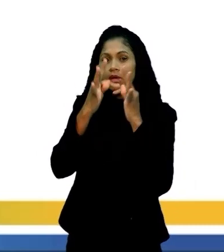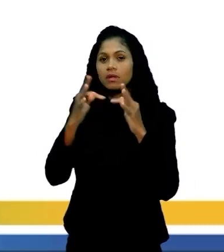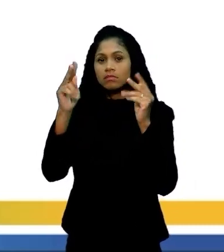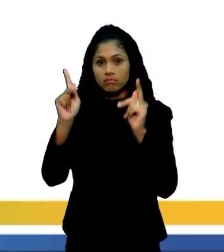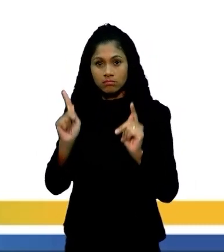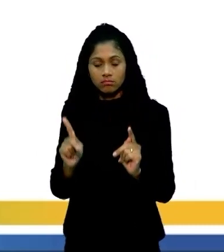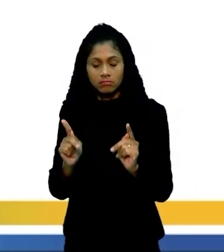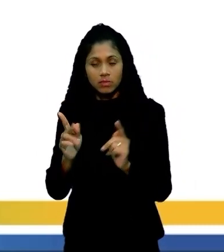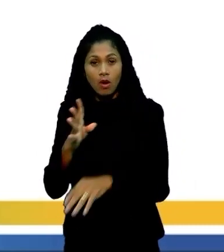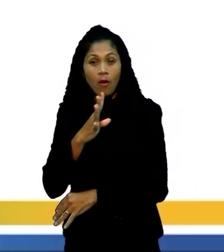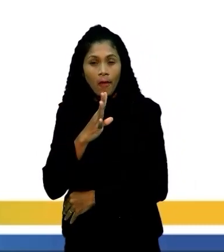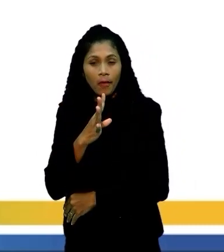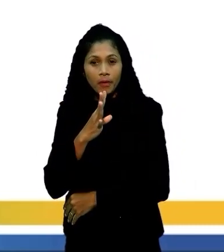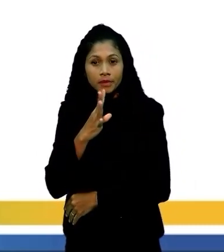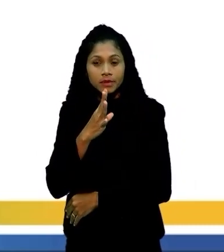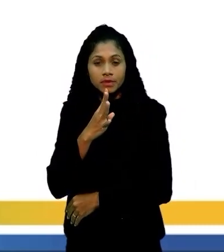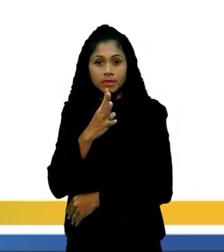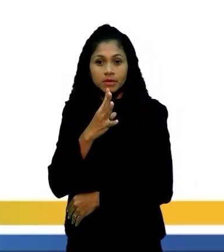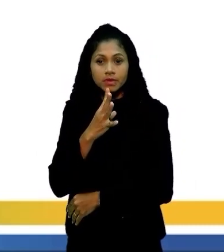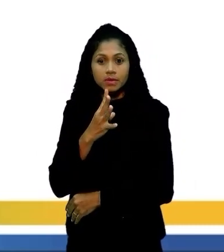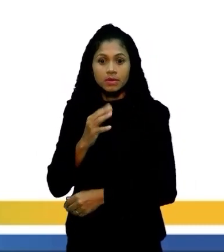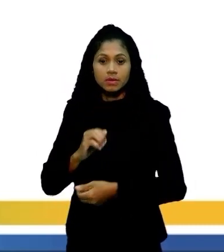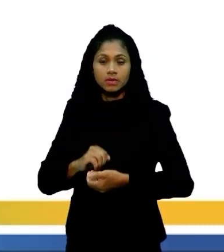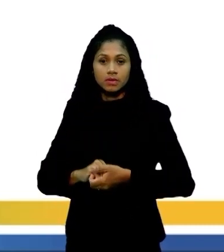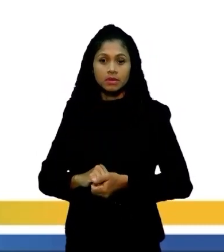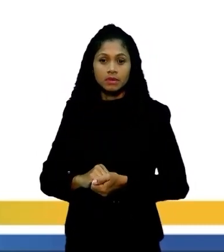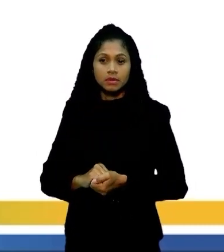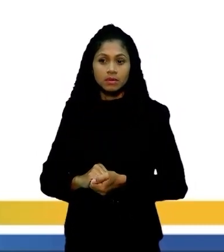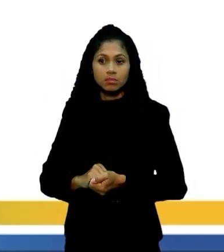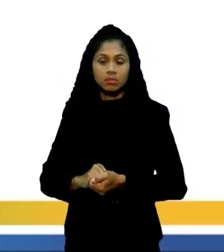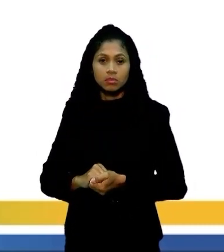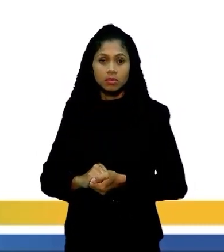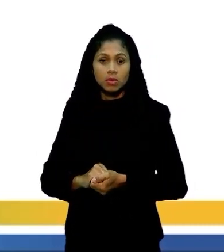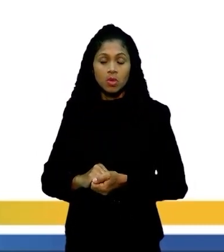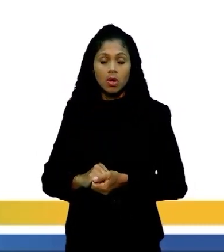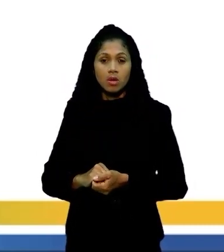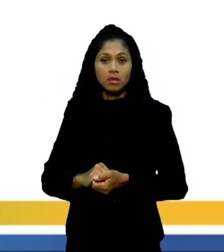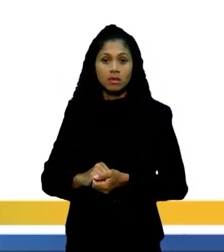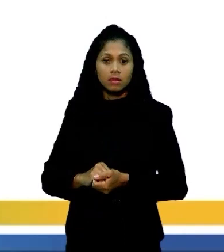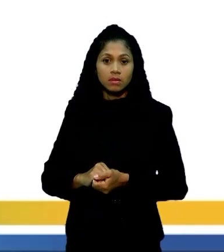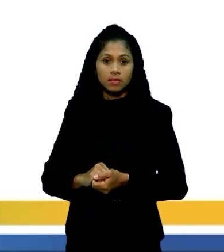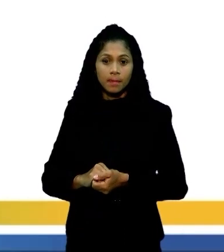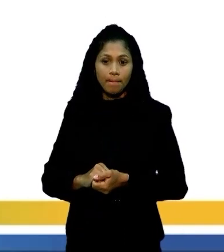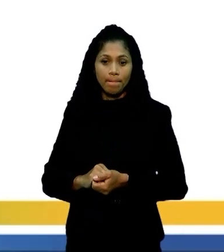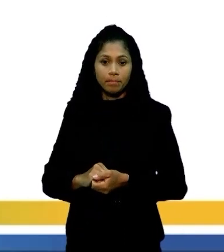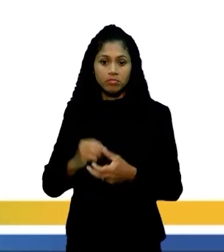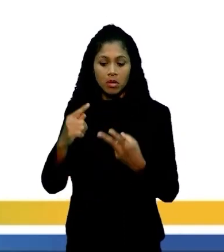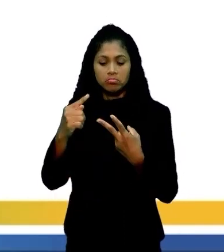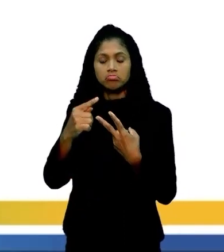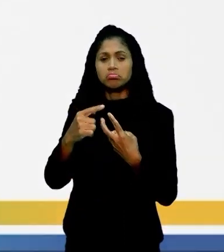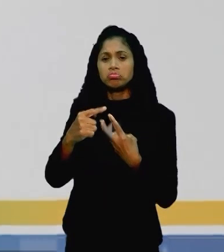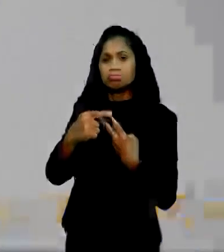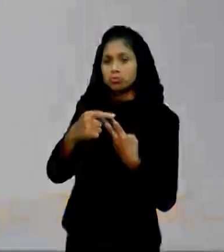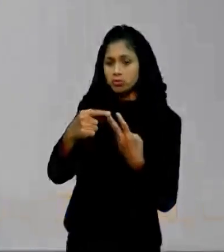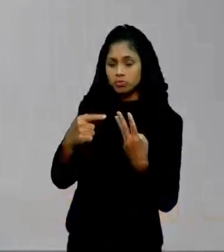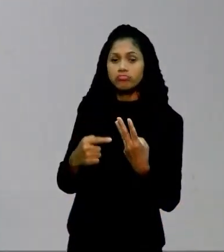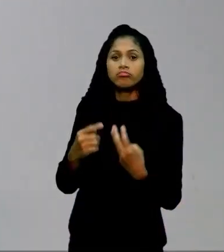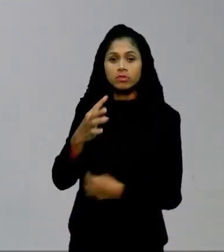É conhecida como a Tríade de Dobereiner.